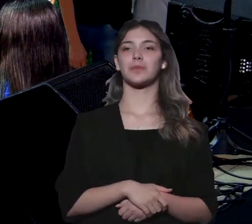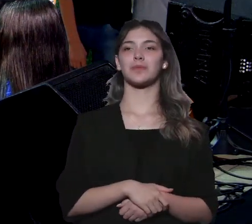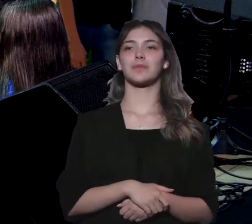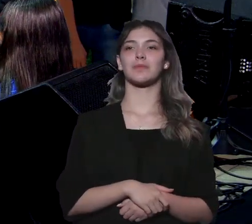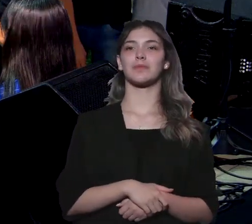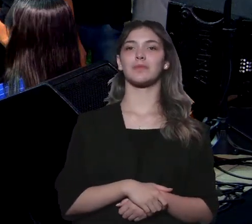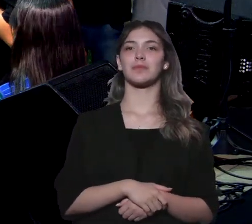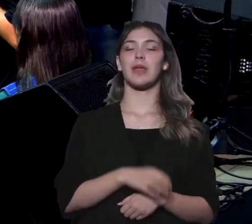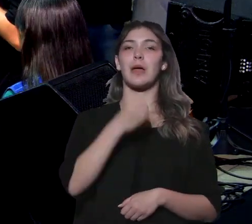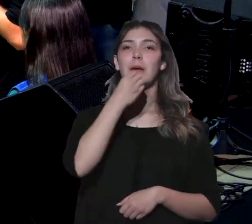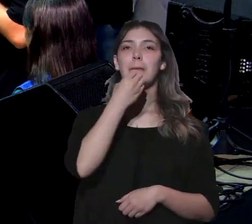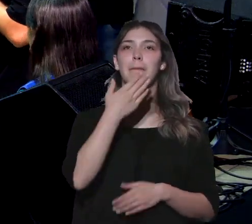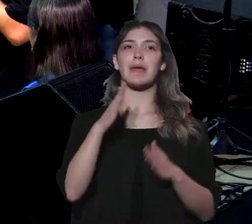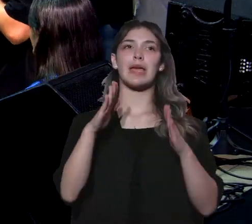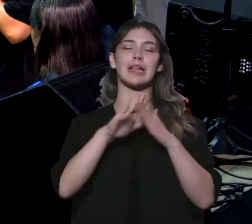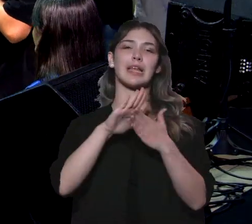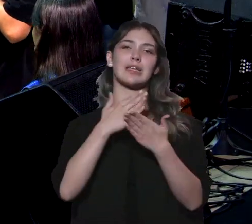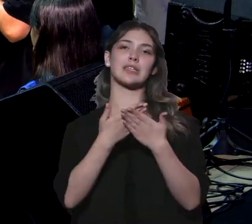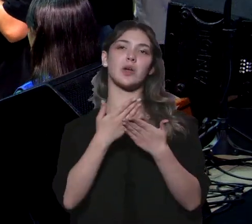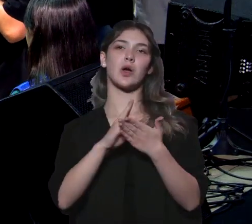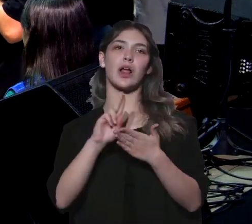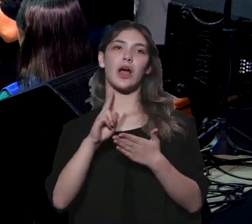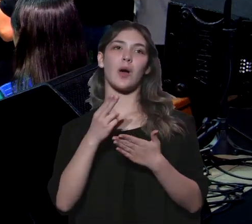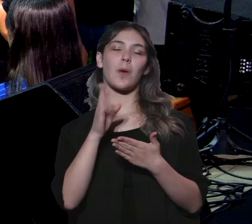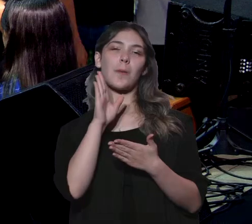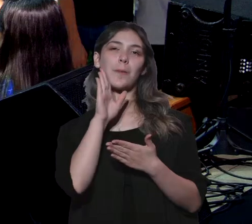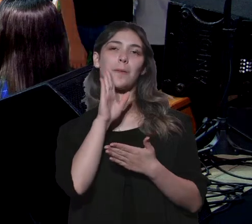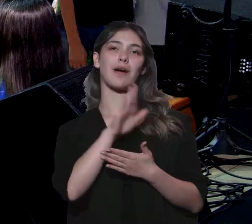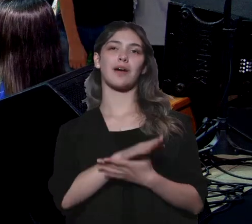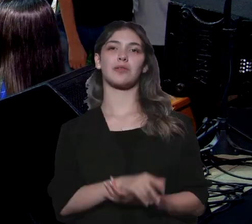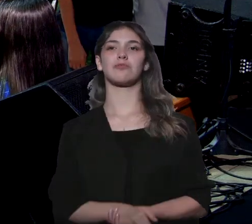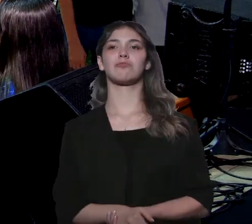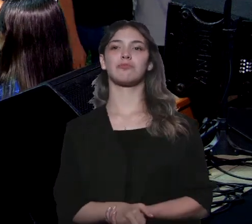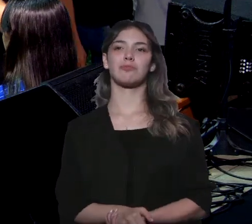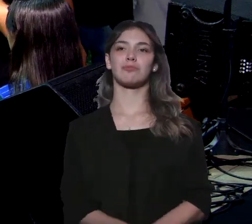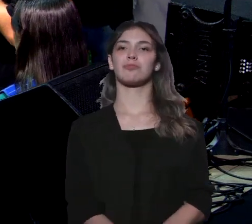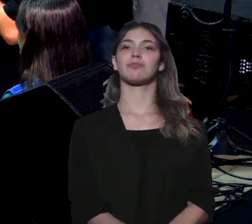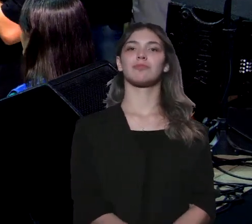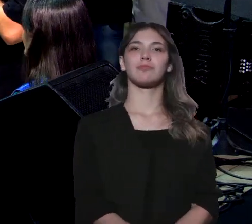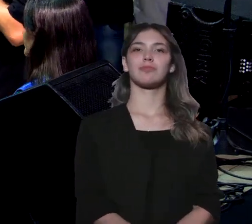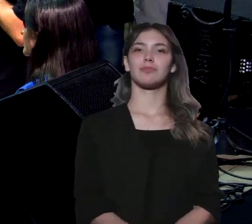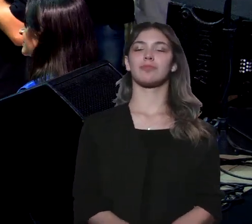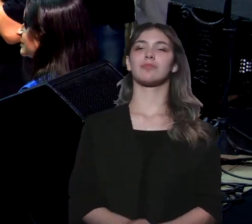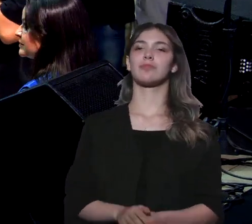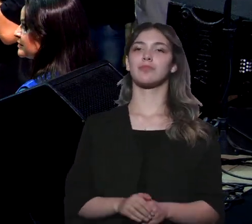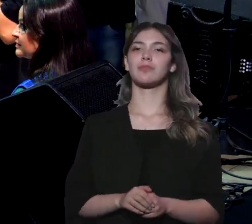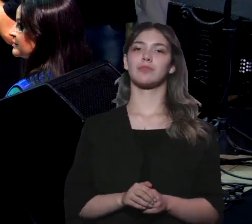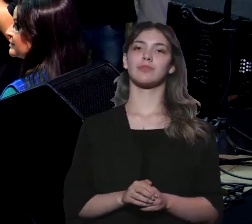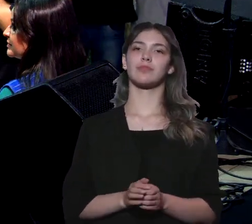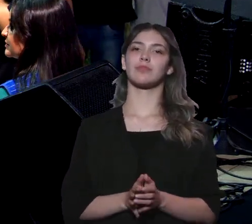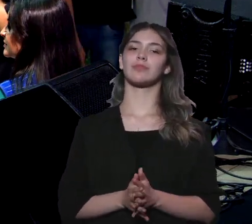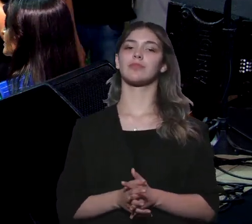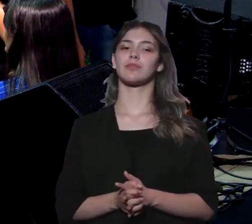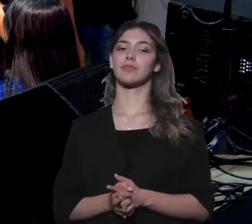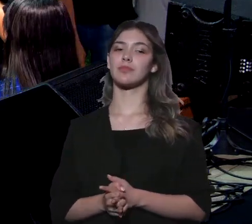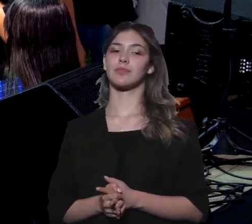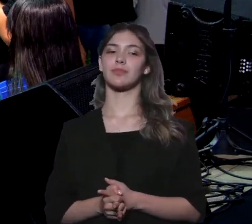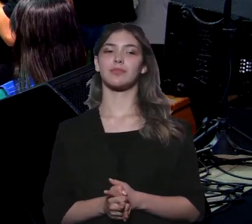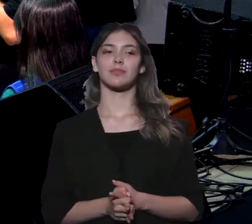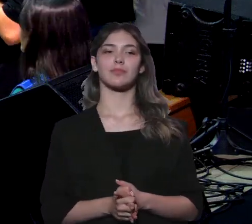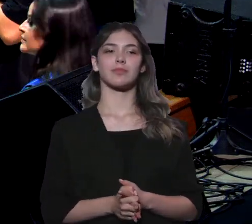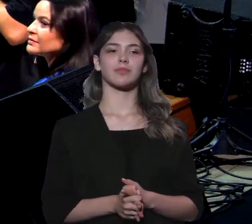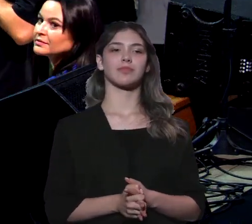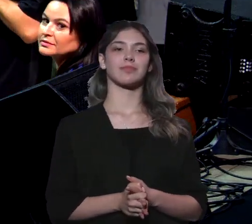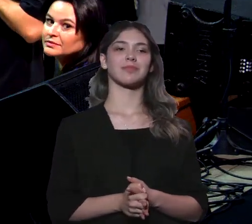na escola ou mal na escola. É isso que diz aquele texto que você já deve ter visto na frase de um